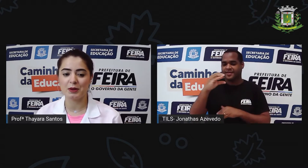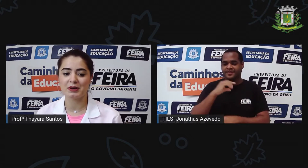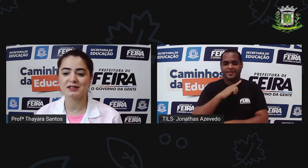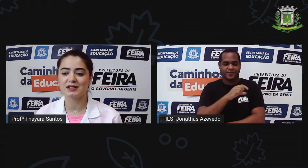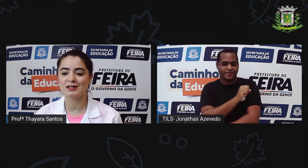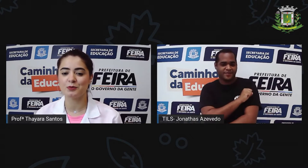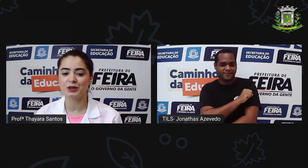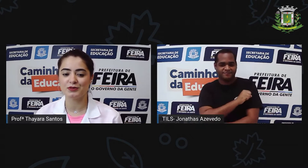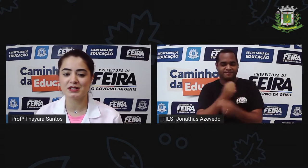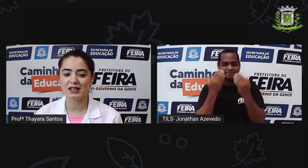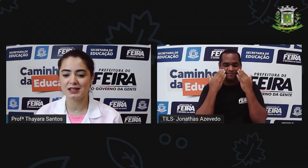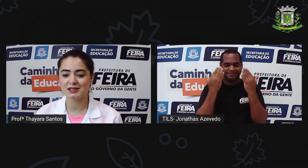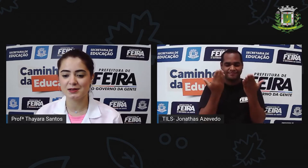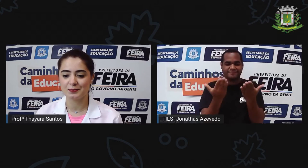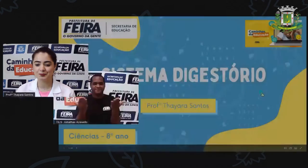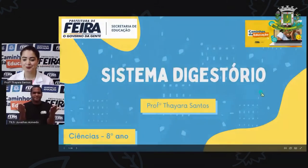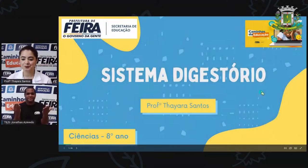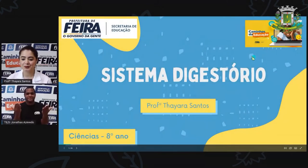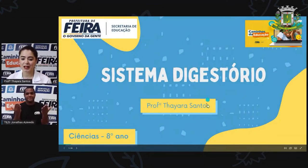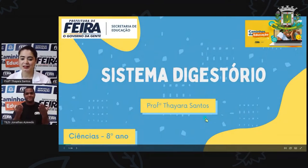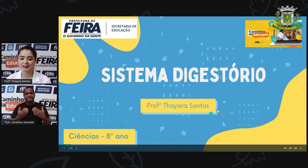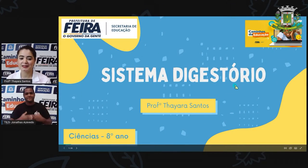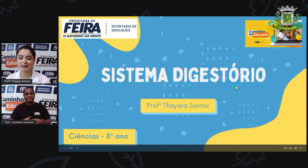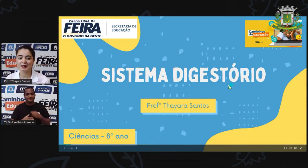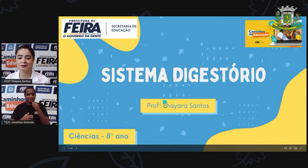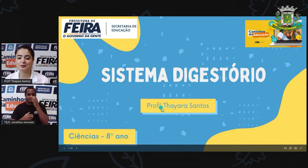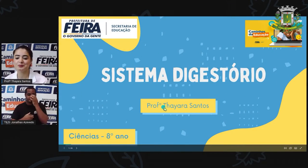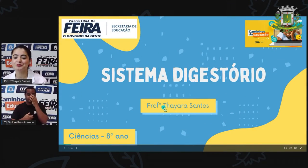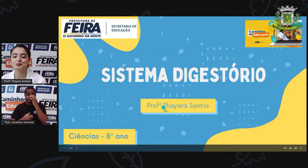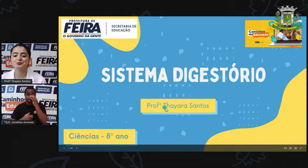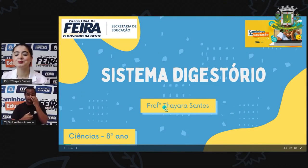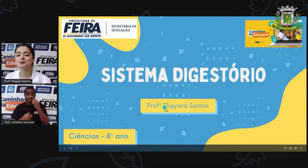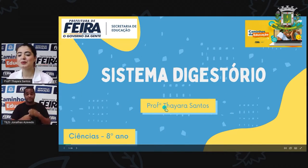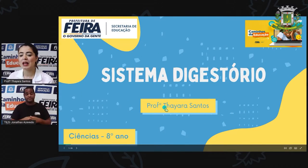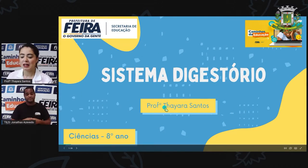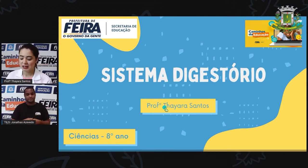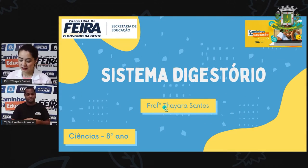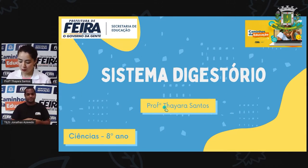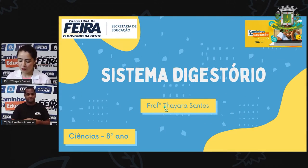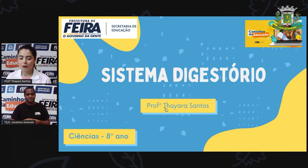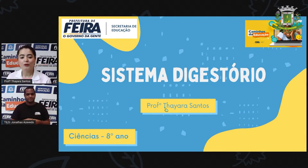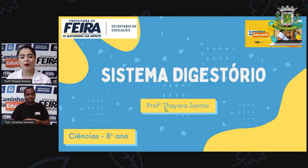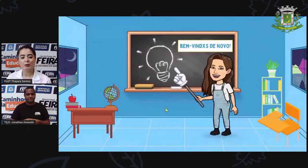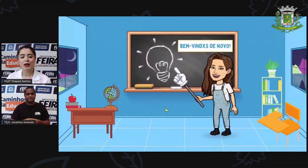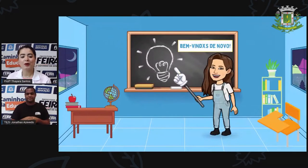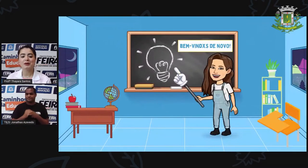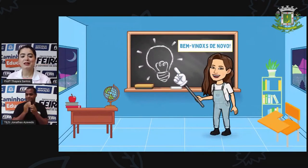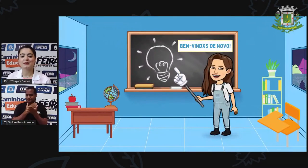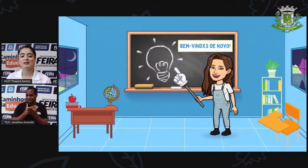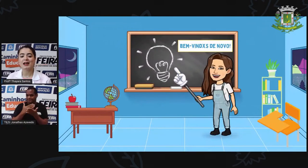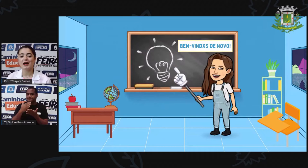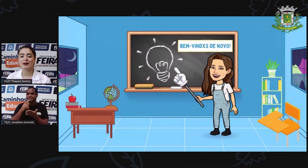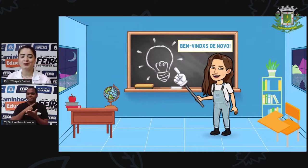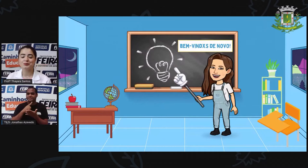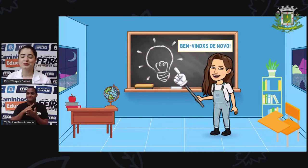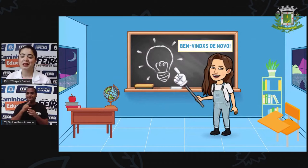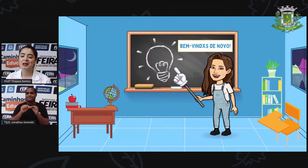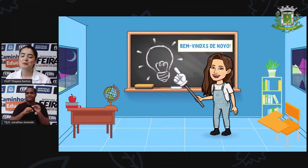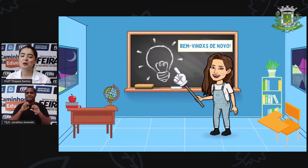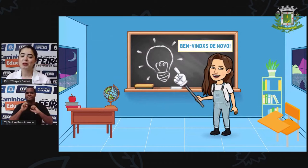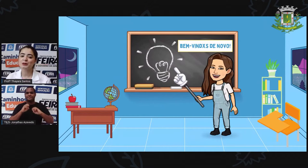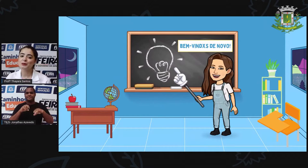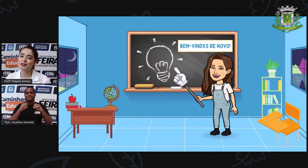Vou colocar minha apresentação para vocês aqui na tela. Então vamos lá começar a nossa aula.